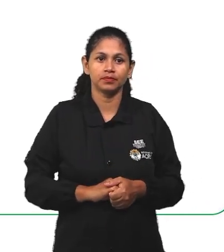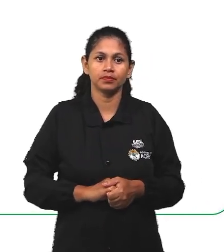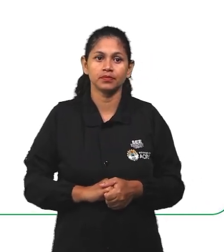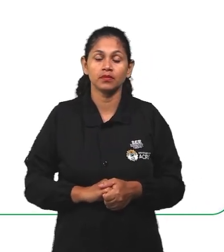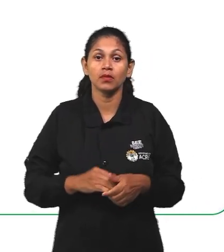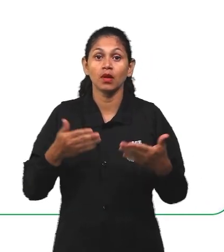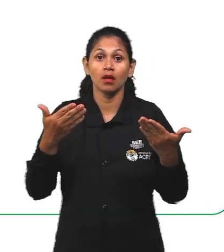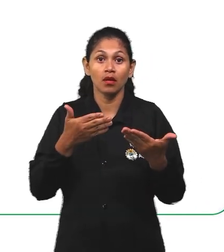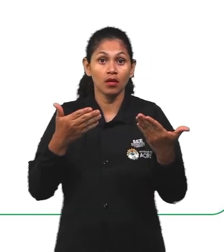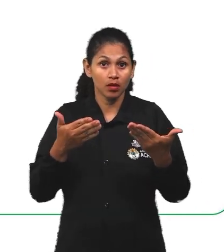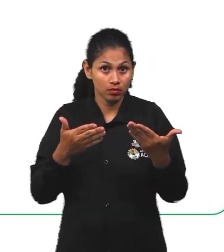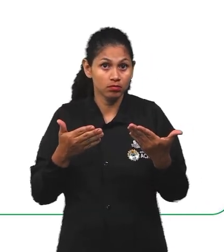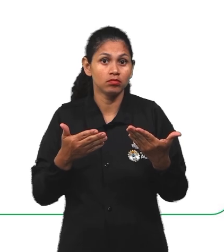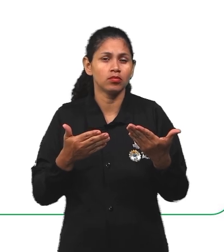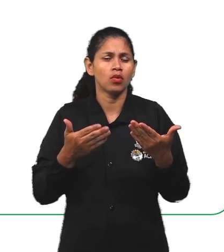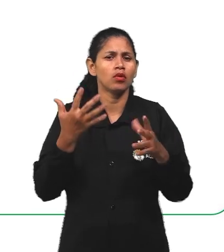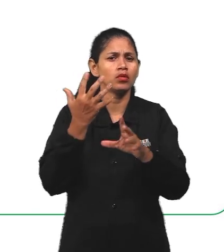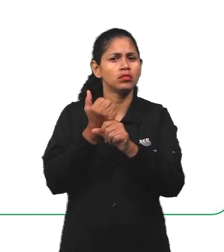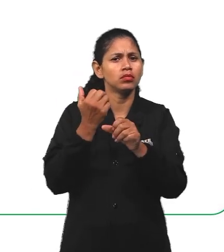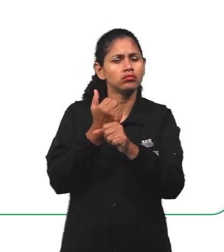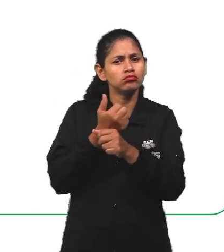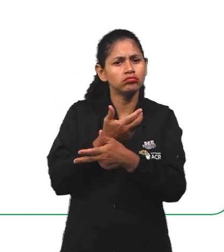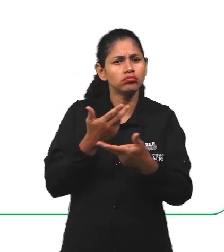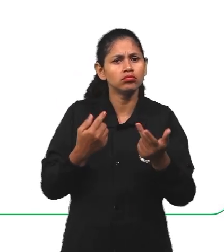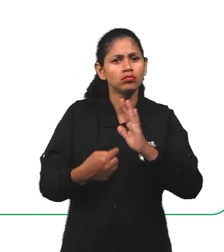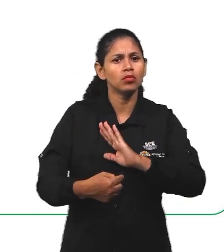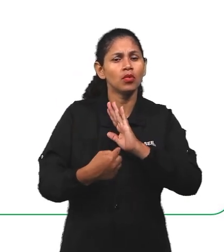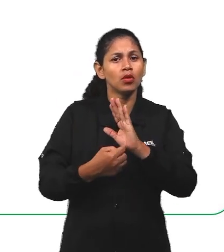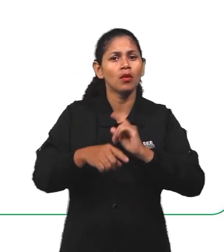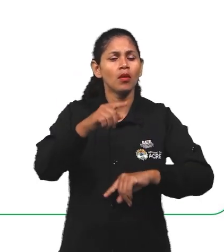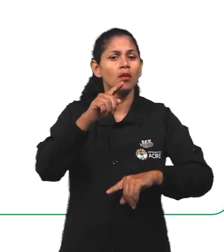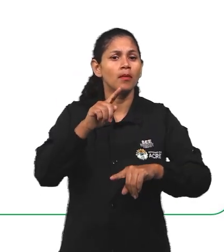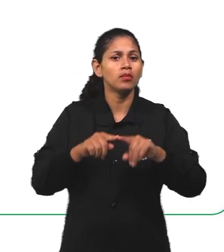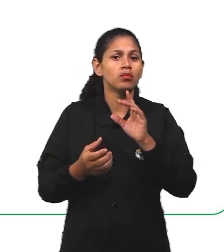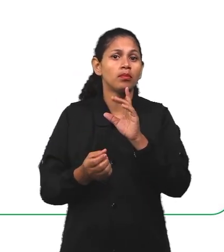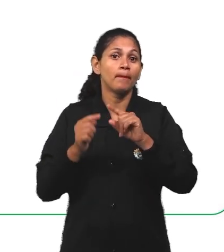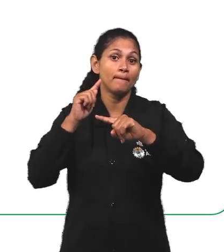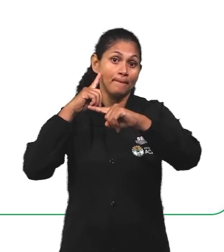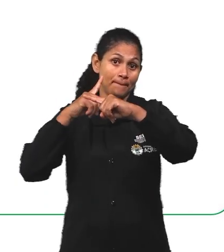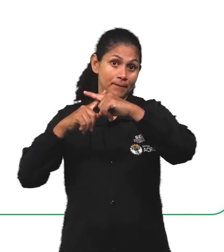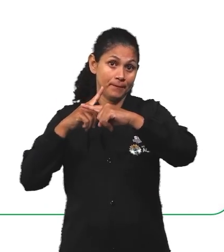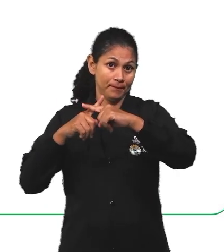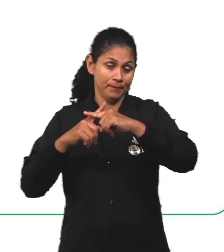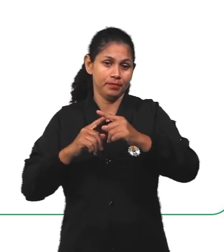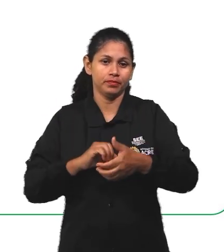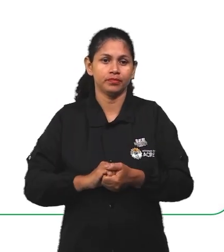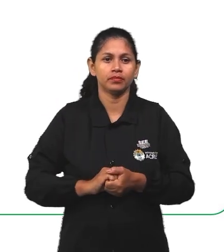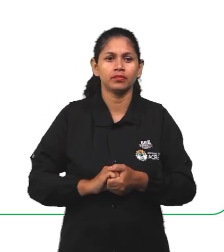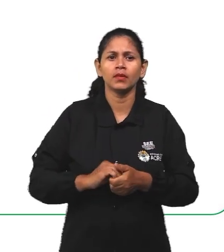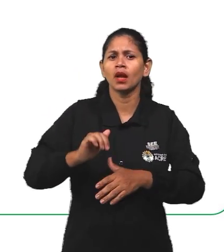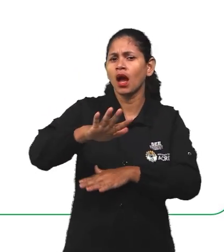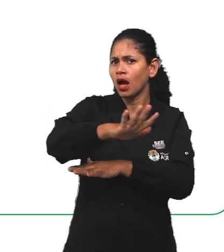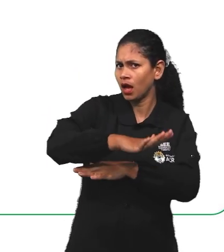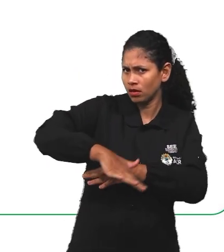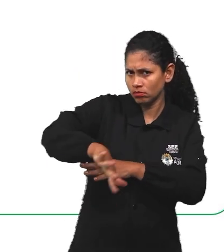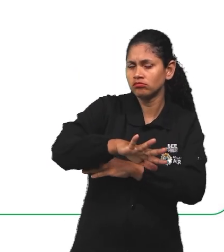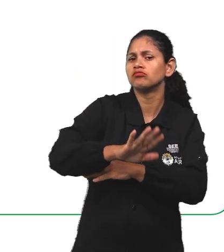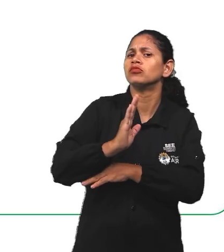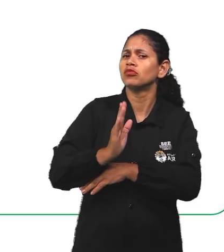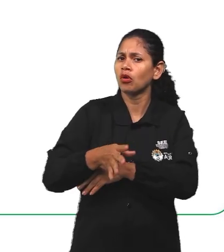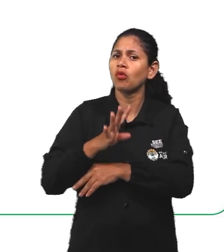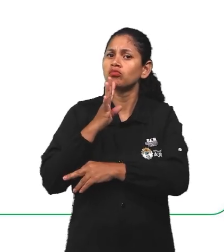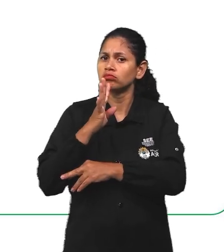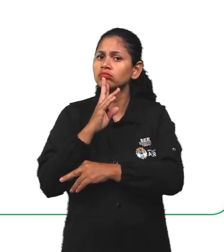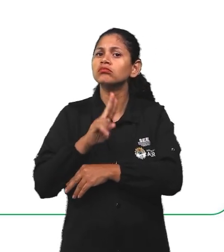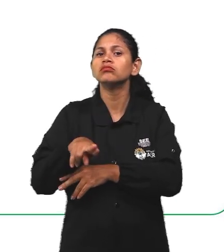Agora vamos para a grandeza determinada pelo produto, ou seja, pela multiplicação. Área, essa aqui é muito conhecida e usada no